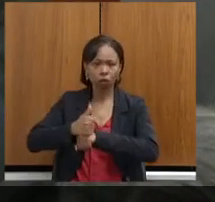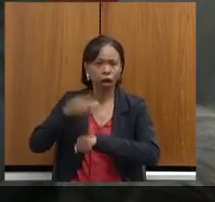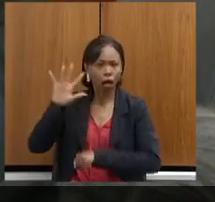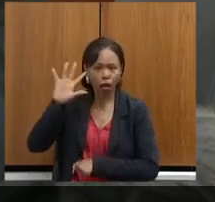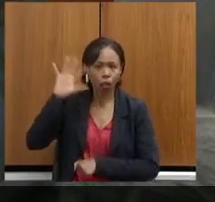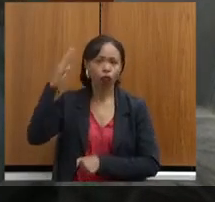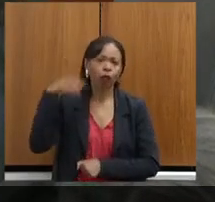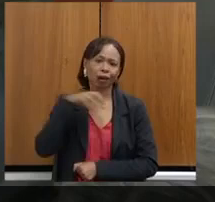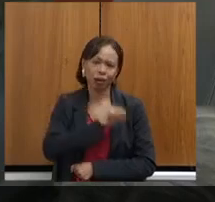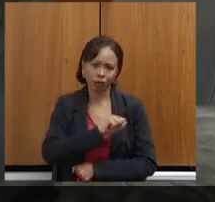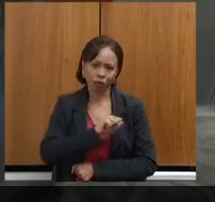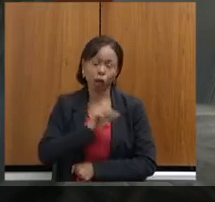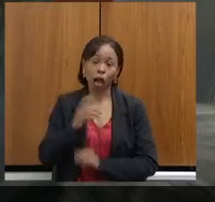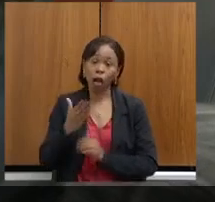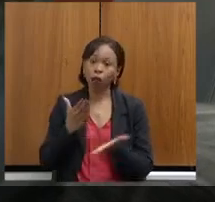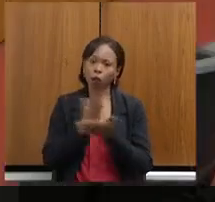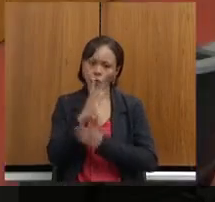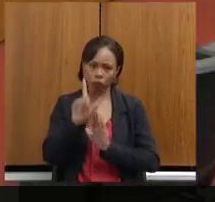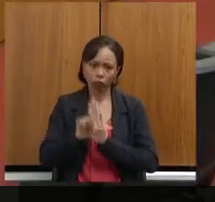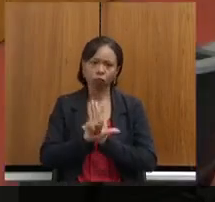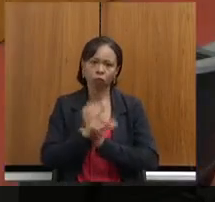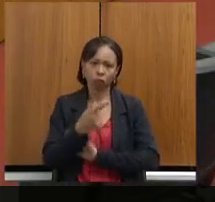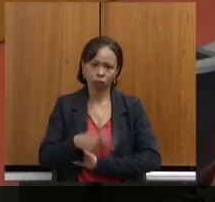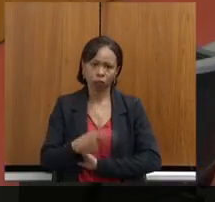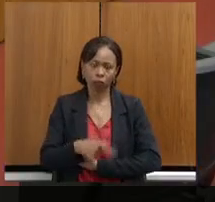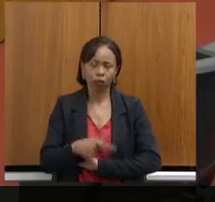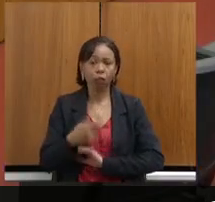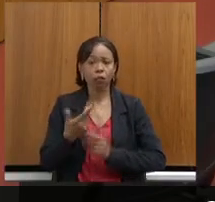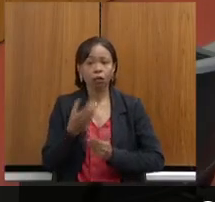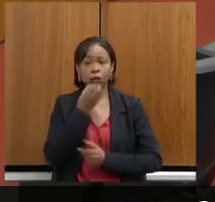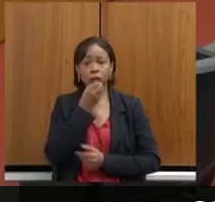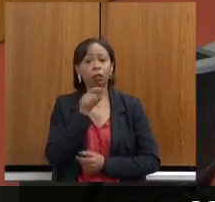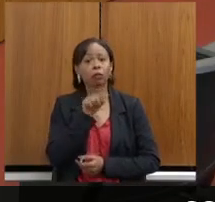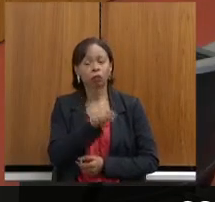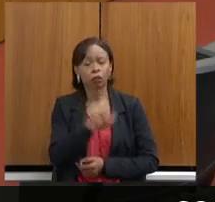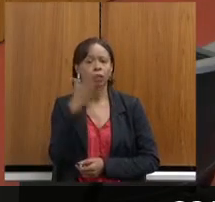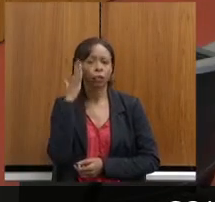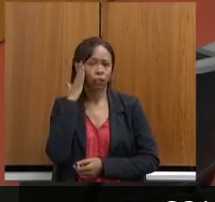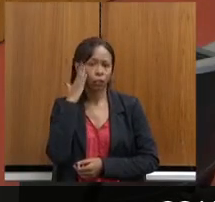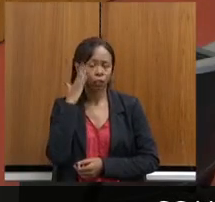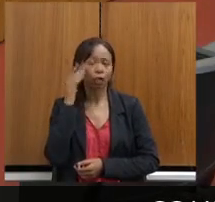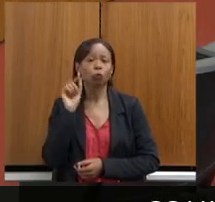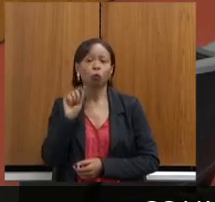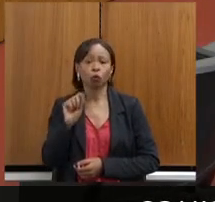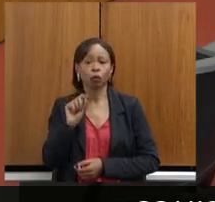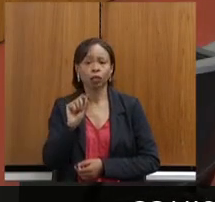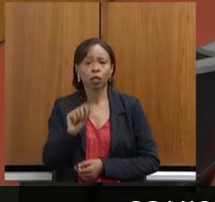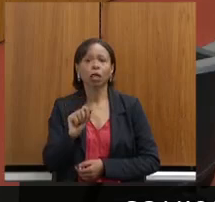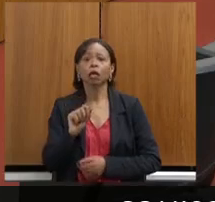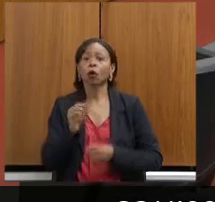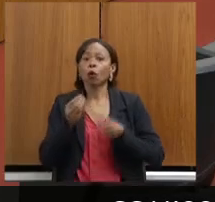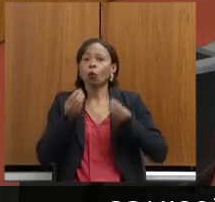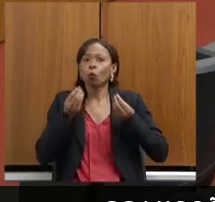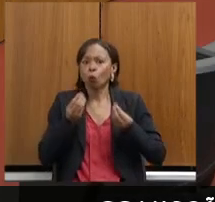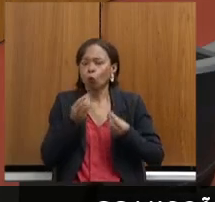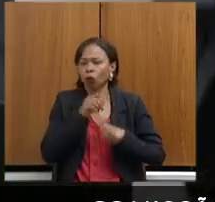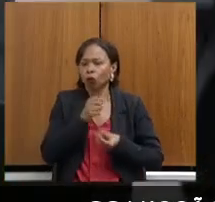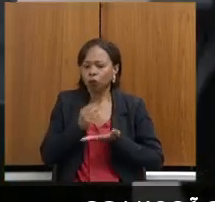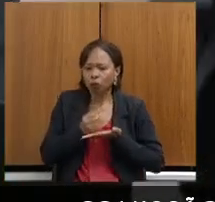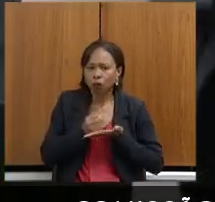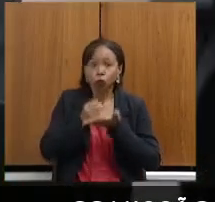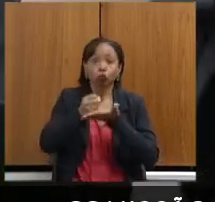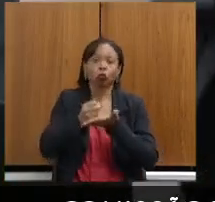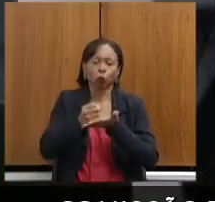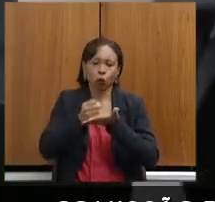e nós aprovamos aqui uma lei portanto é bom que eu saiba do tamanho da contribuição que esse